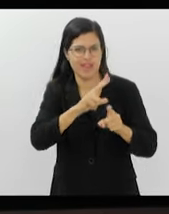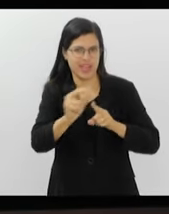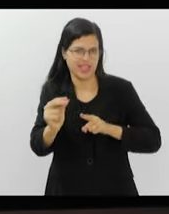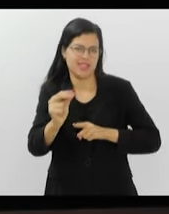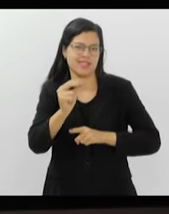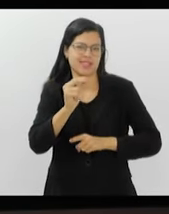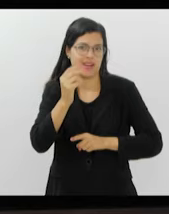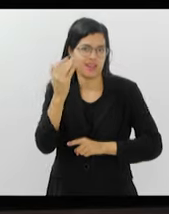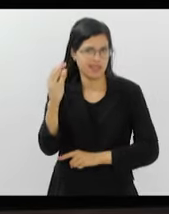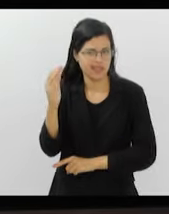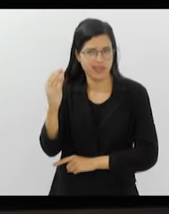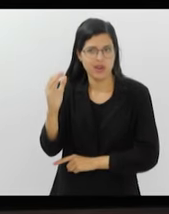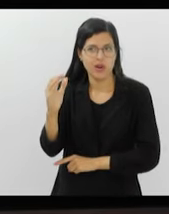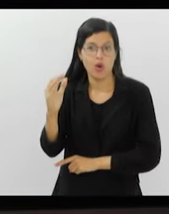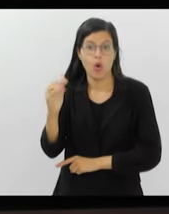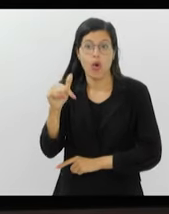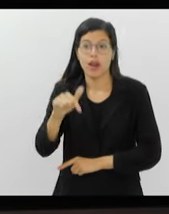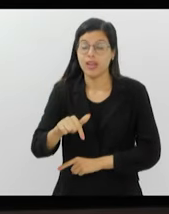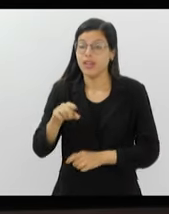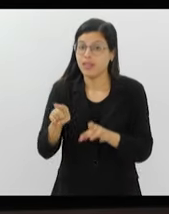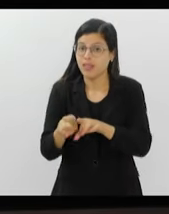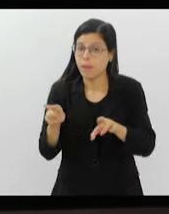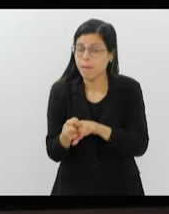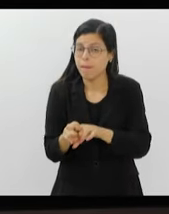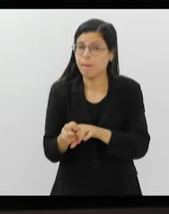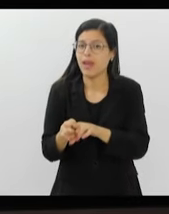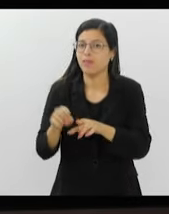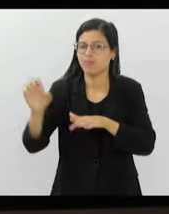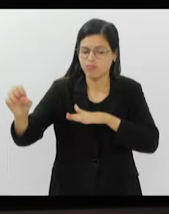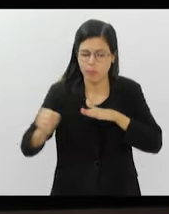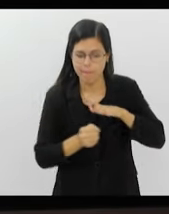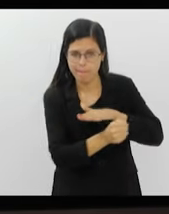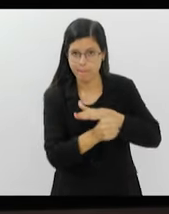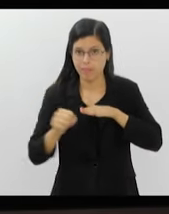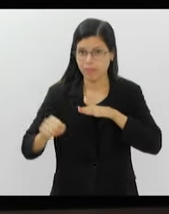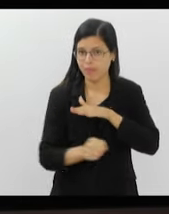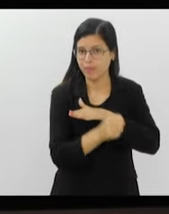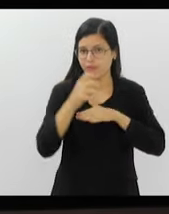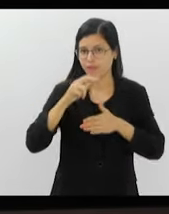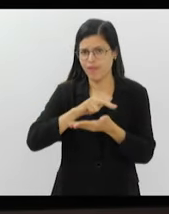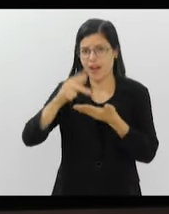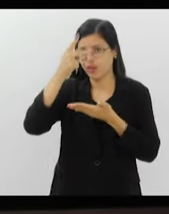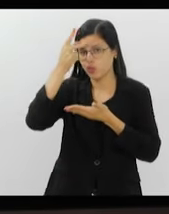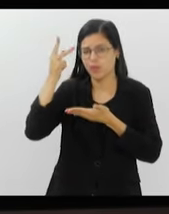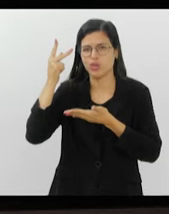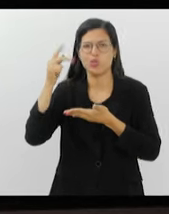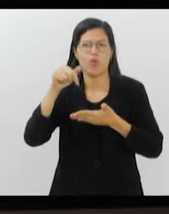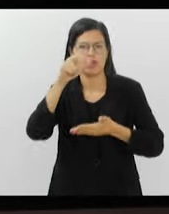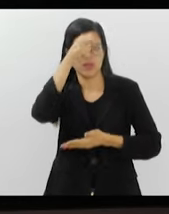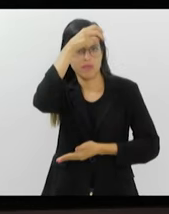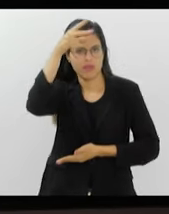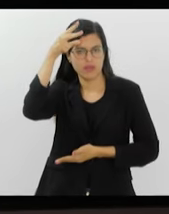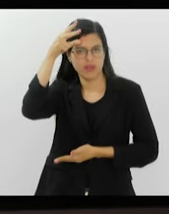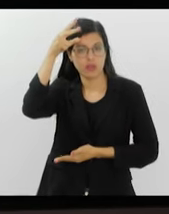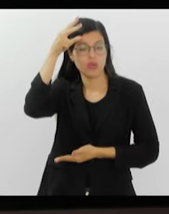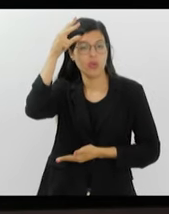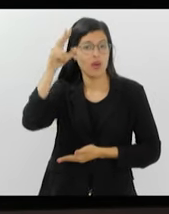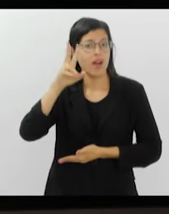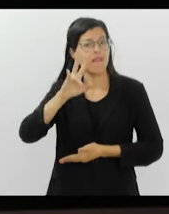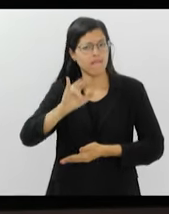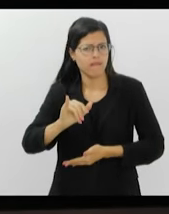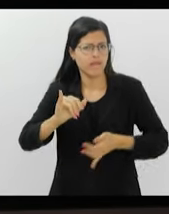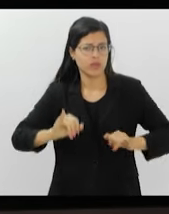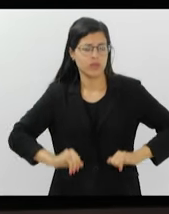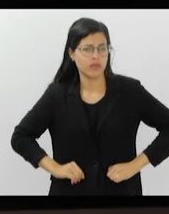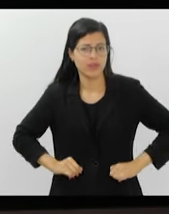as eleições e loteou a prefeitura da celos próximos anos e isso quem vai